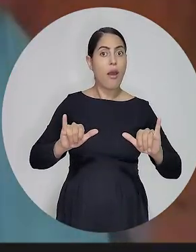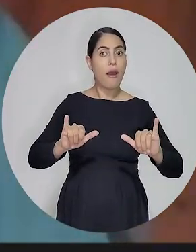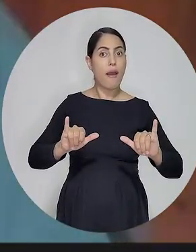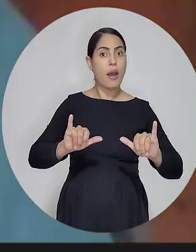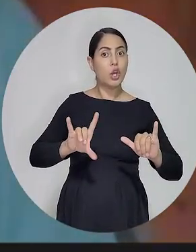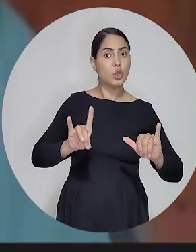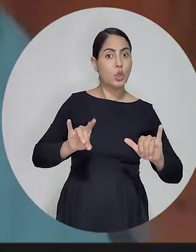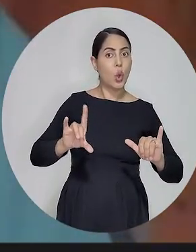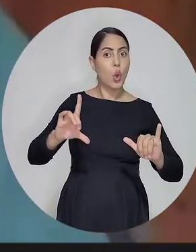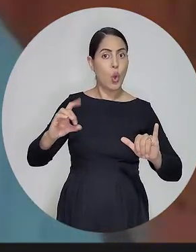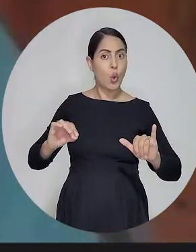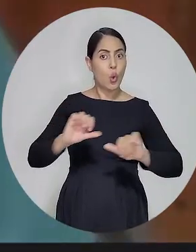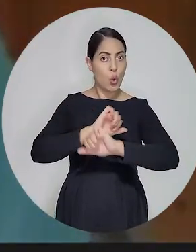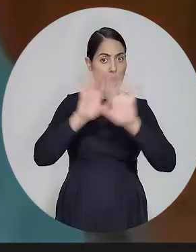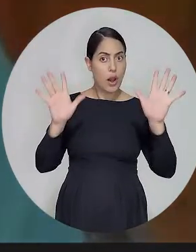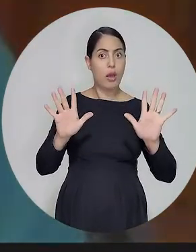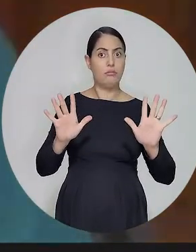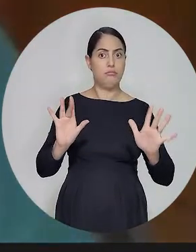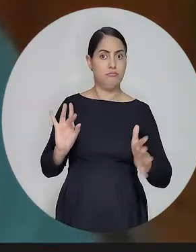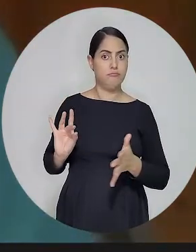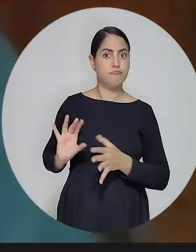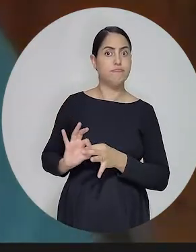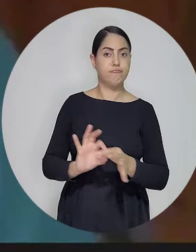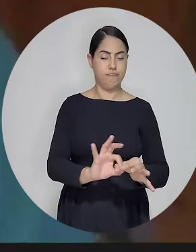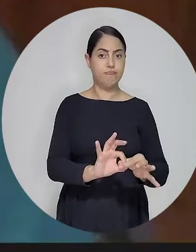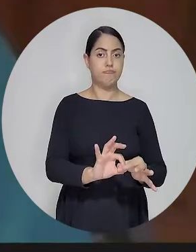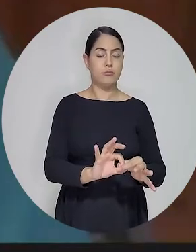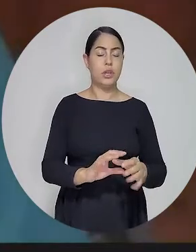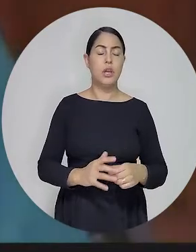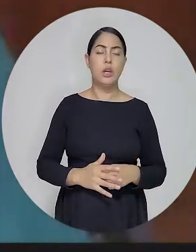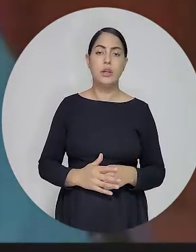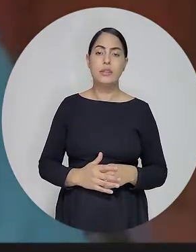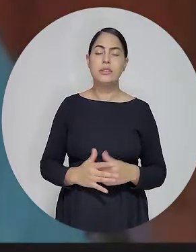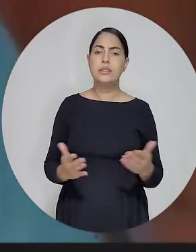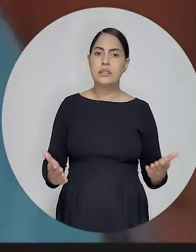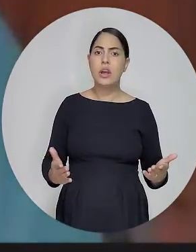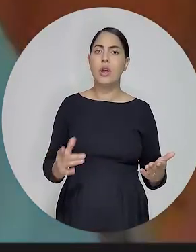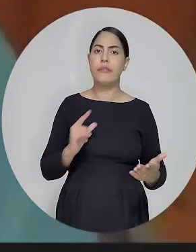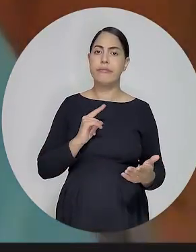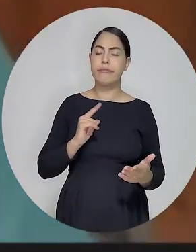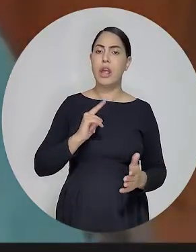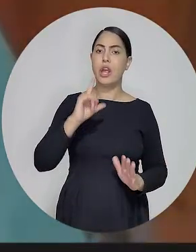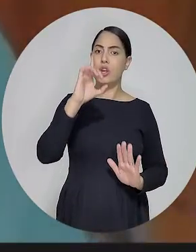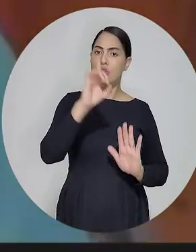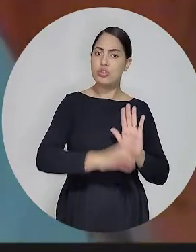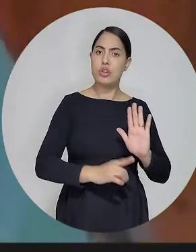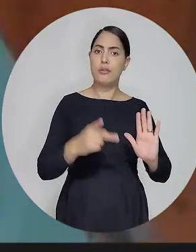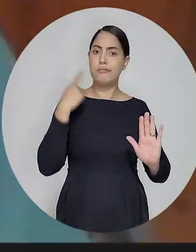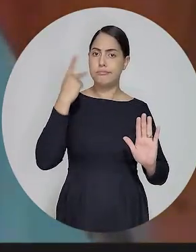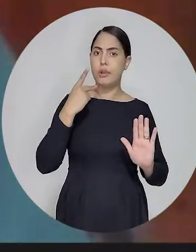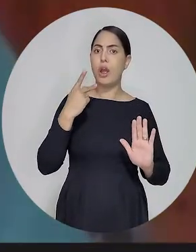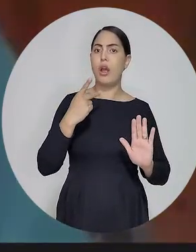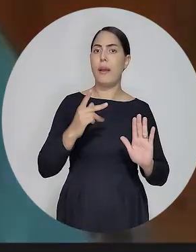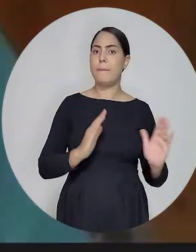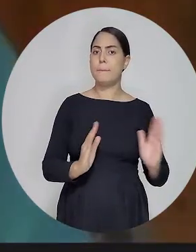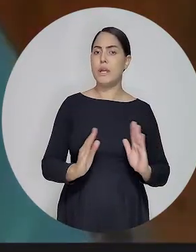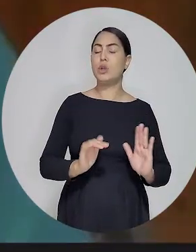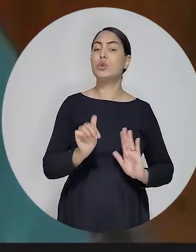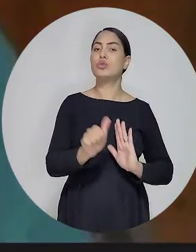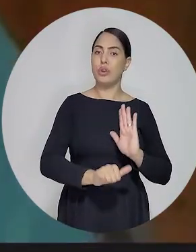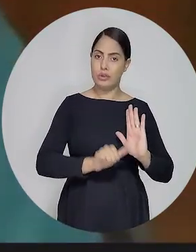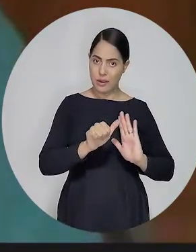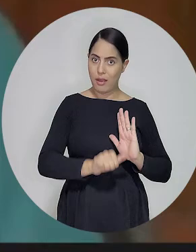concorrer ou induzir dolosamente para a prática do ato. Foram alterados os prazos de suspensão de